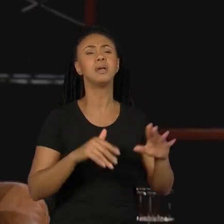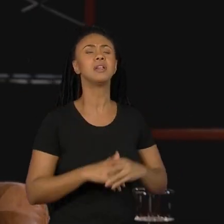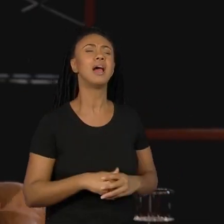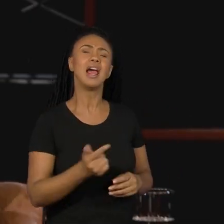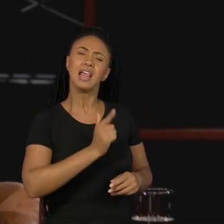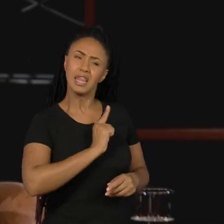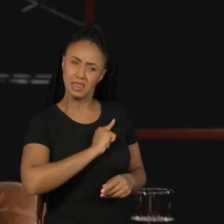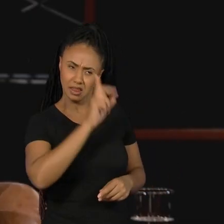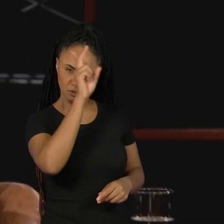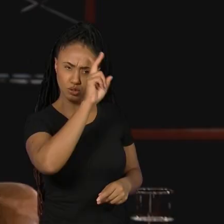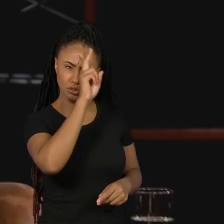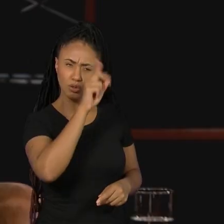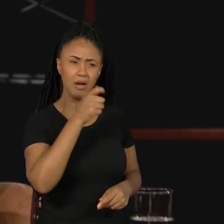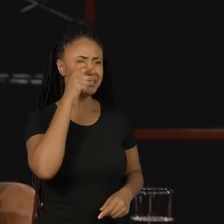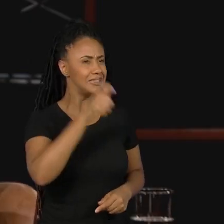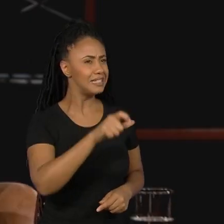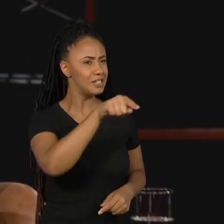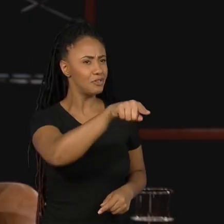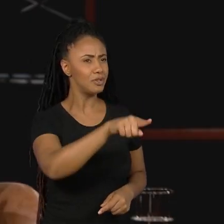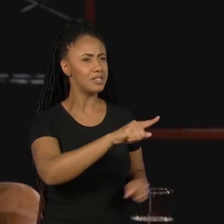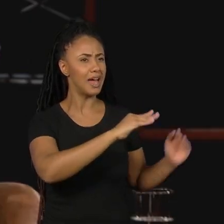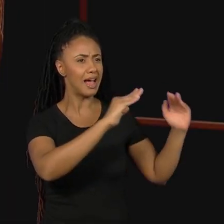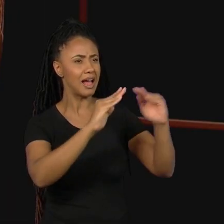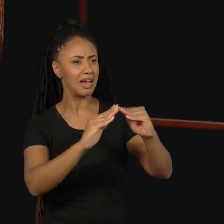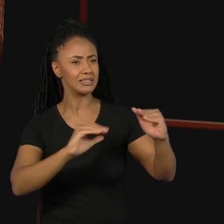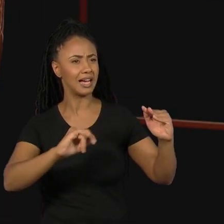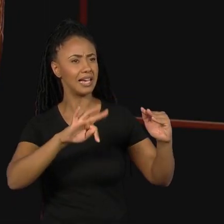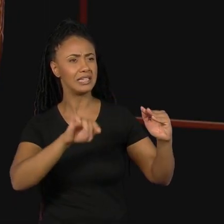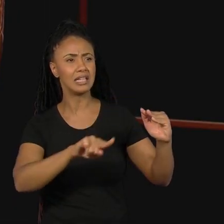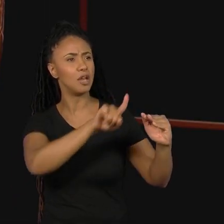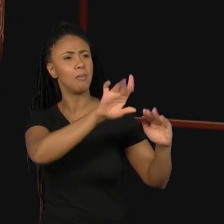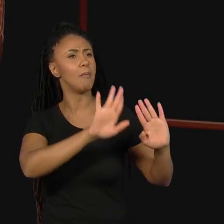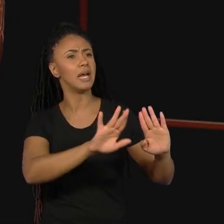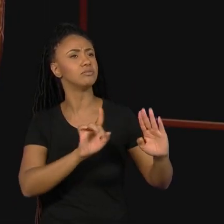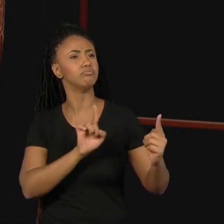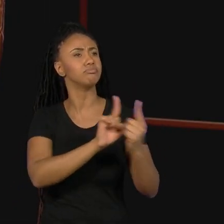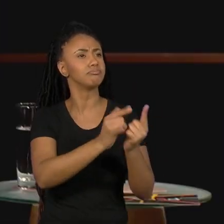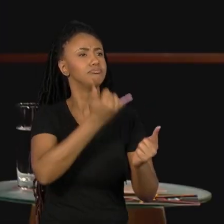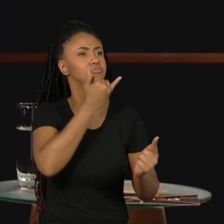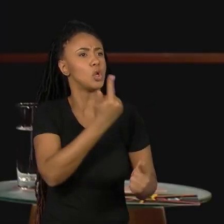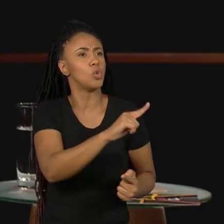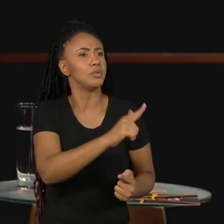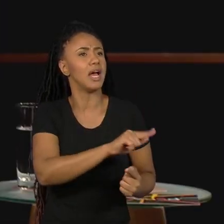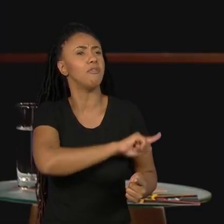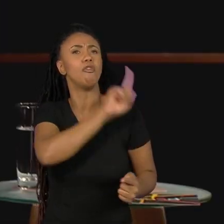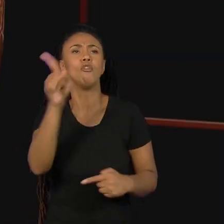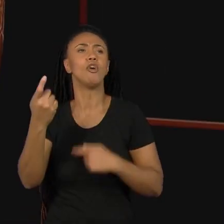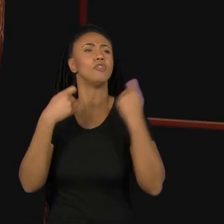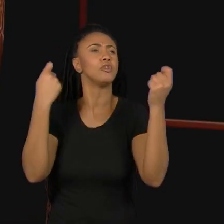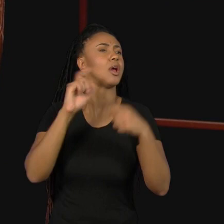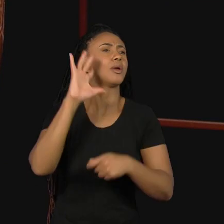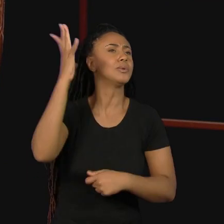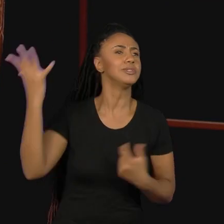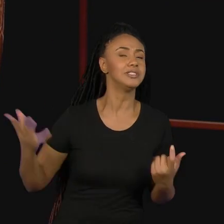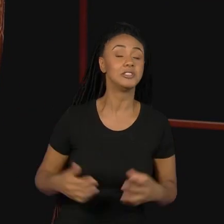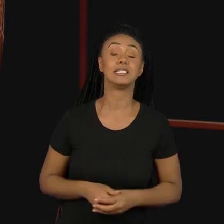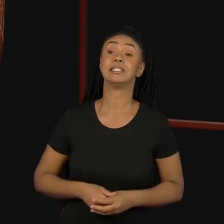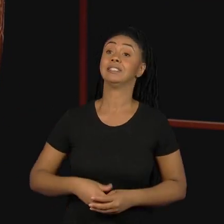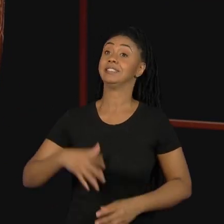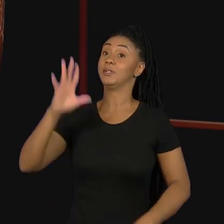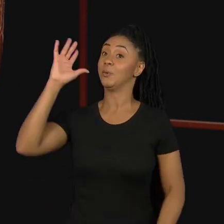muito curiosa de que você chegou na casa do Caetano Veloso, ele não estava lá, você foi procurá-lo no festival. Como é que foi isso?